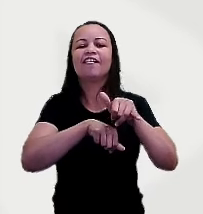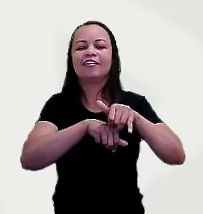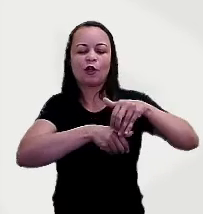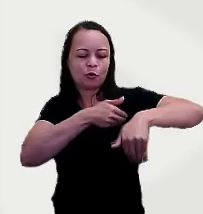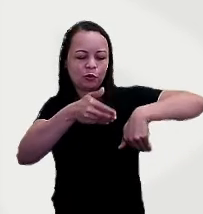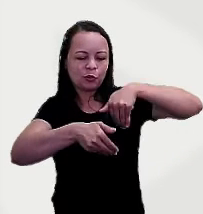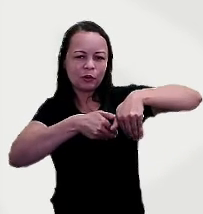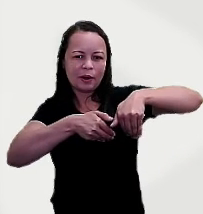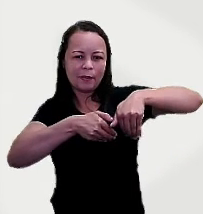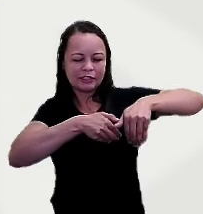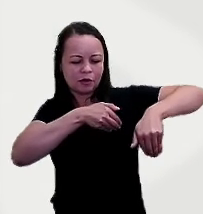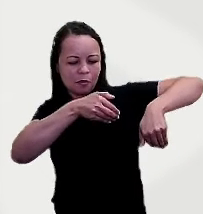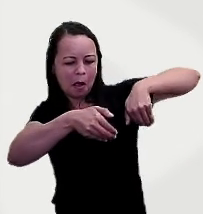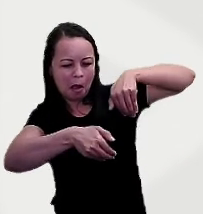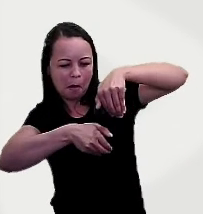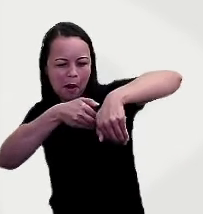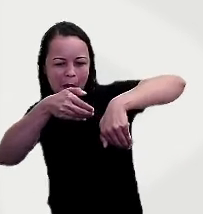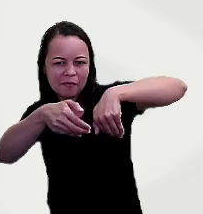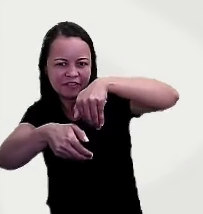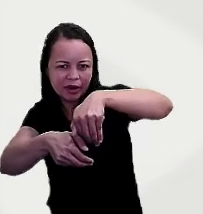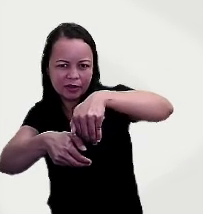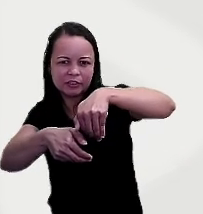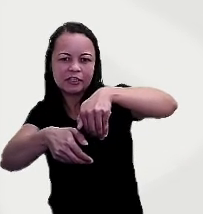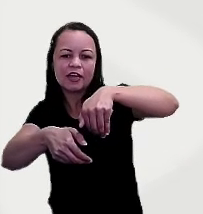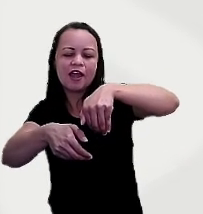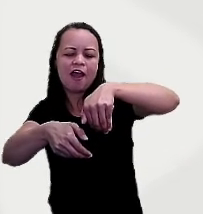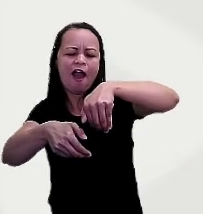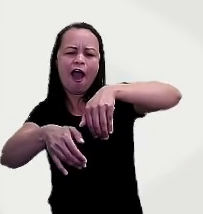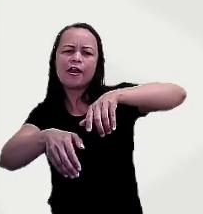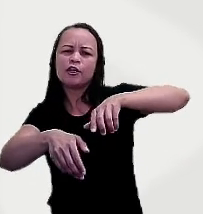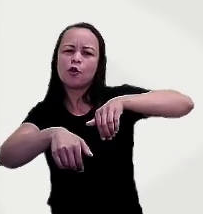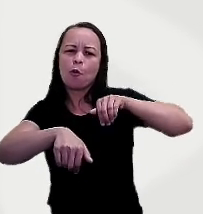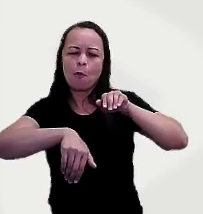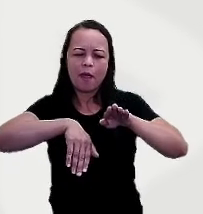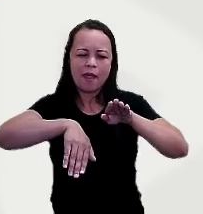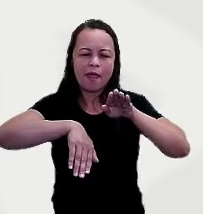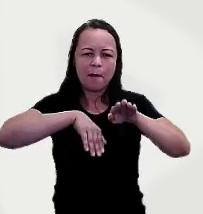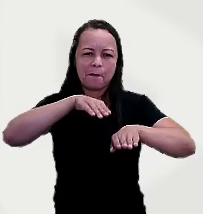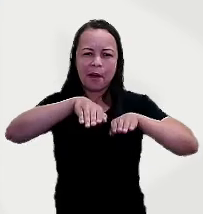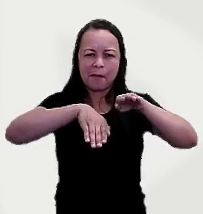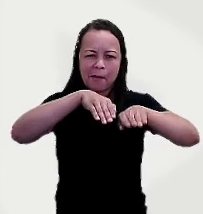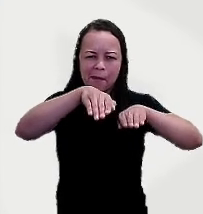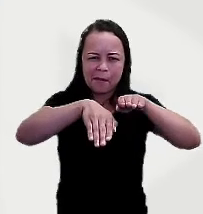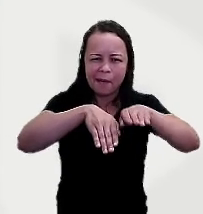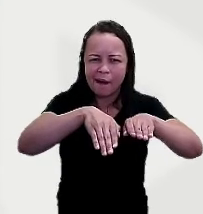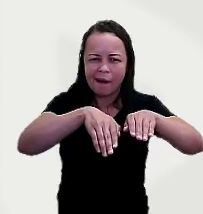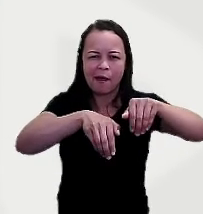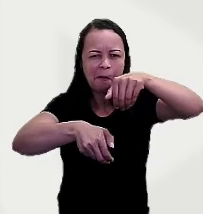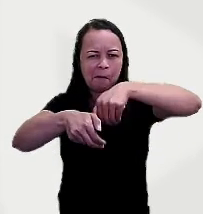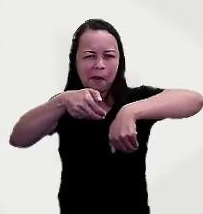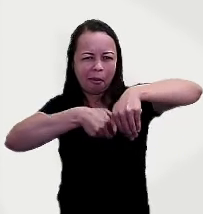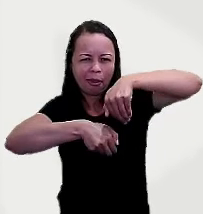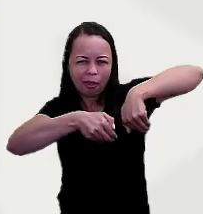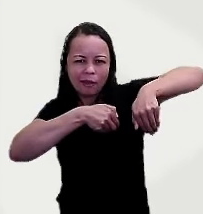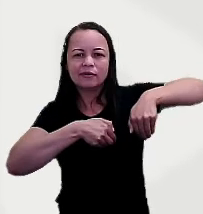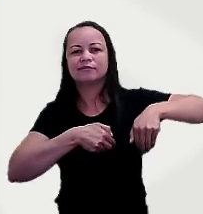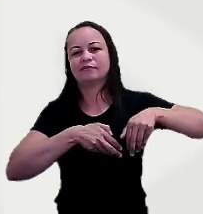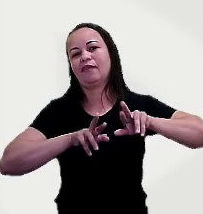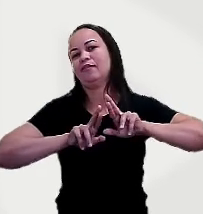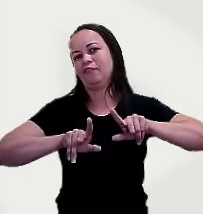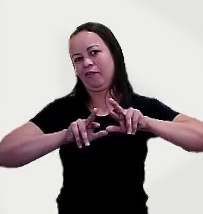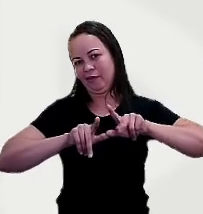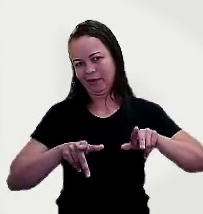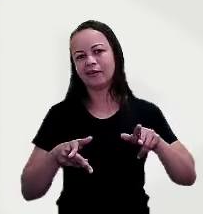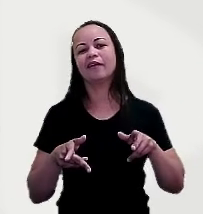quando vão atrás dele. Porque se ele está andando para frente, os pés dele diz que ele está andando para trás, né? É